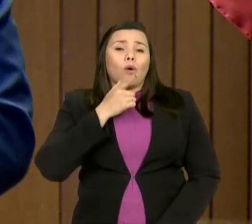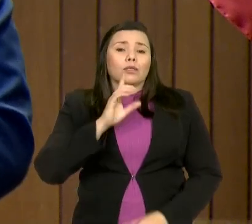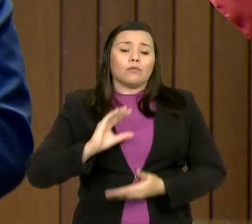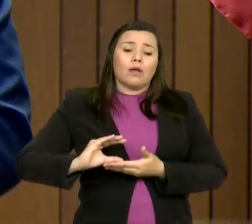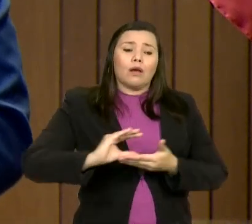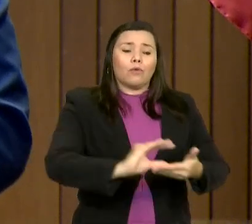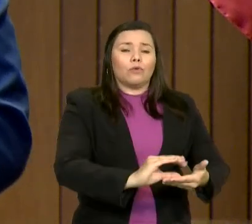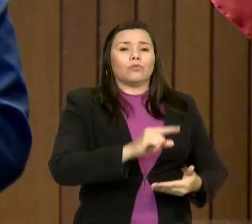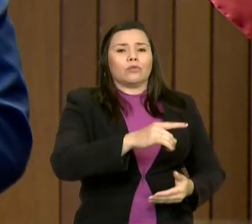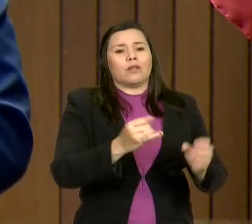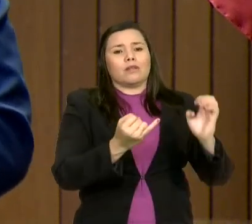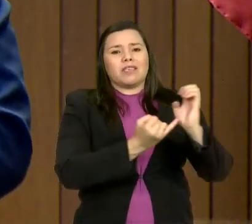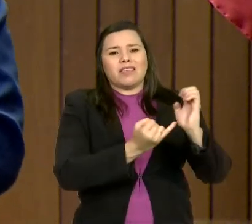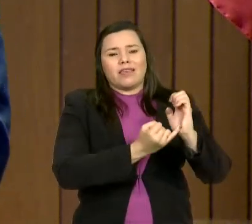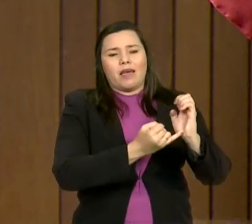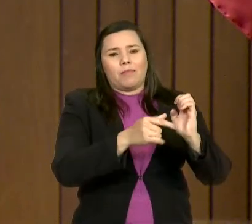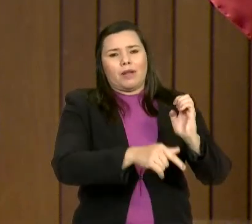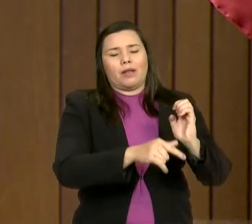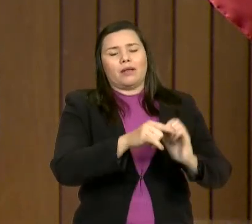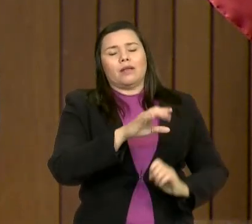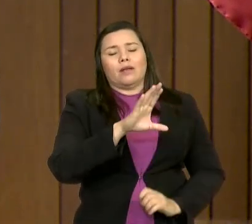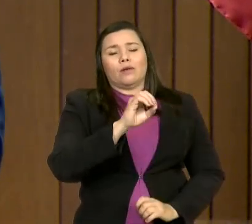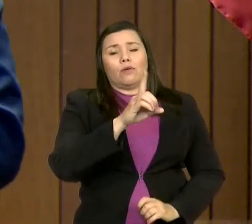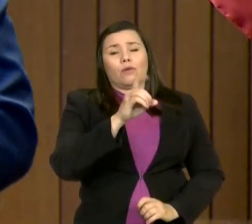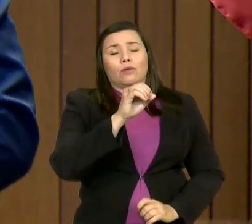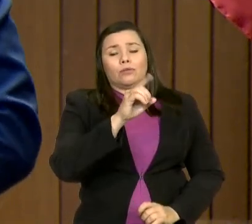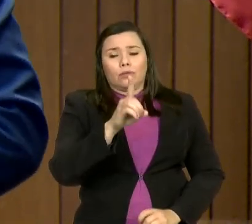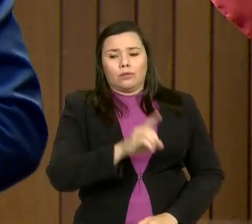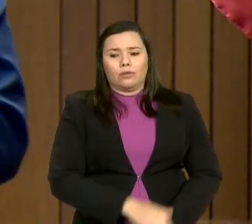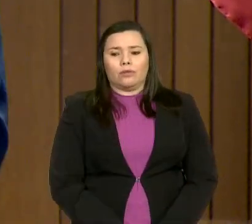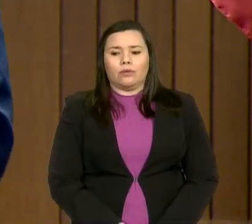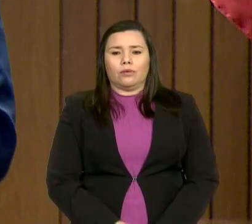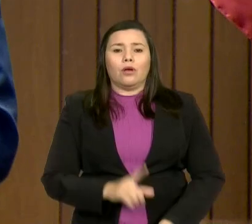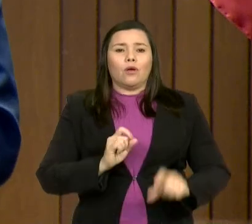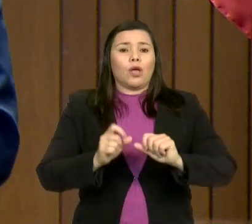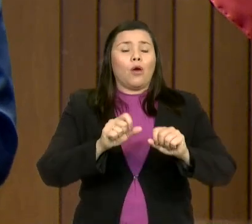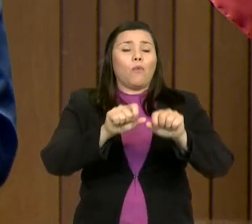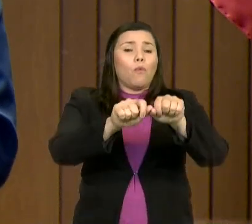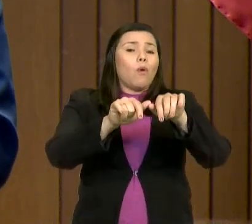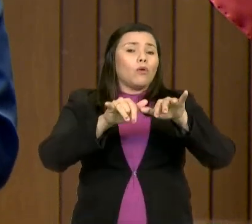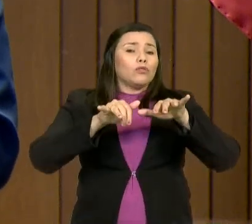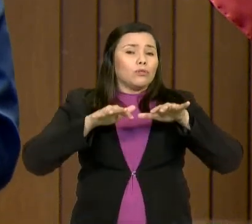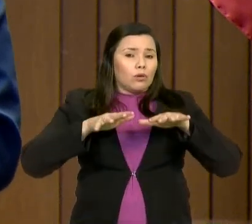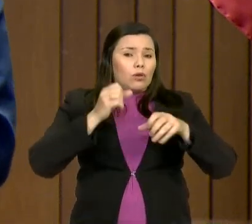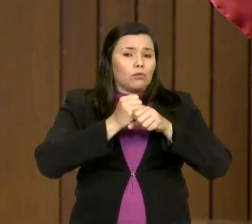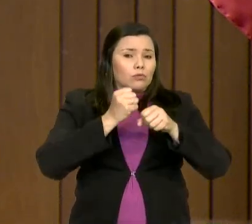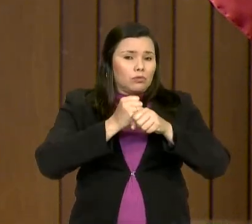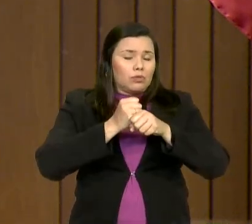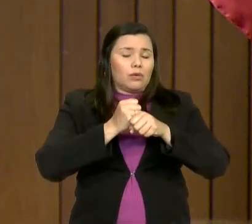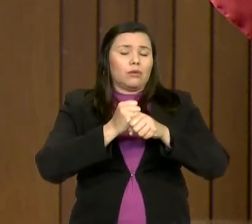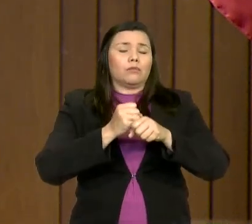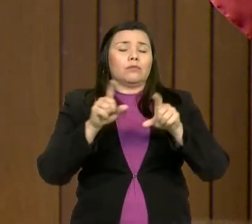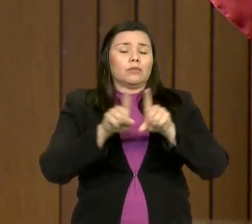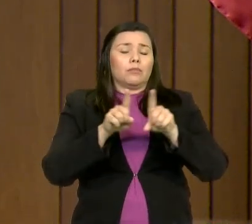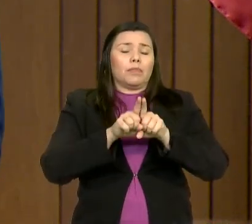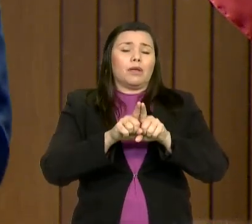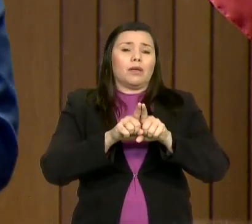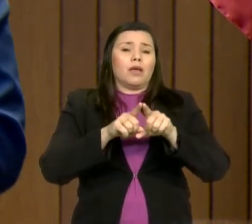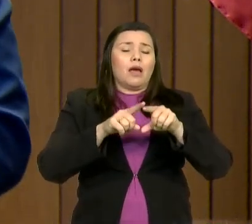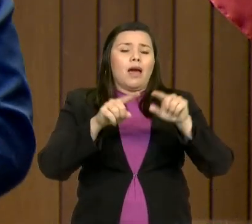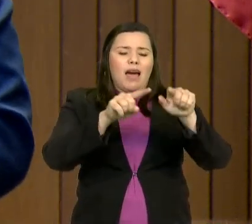escola IEMA, que foi o ginásio, o auditório e a quadra poliesportiva. Escola esta que